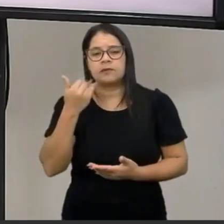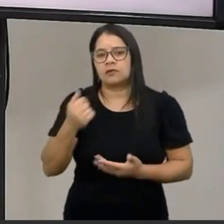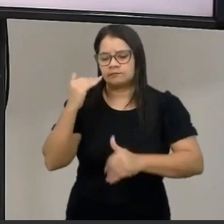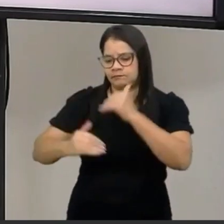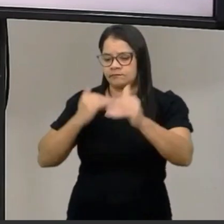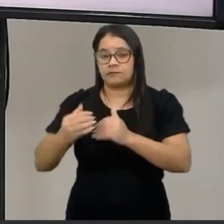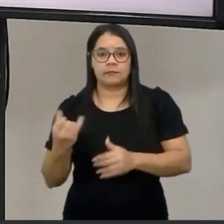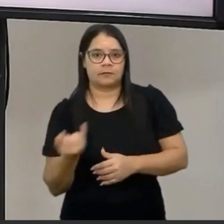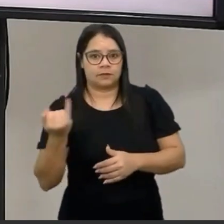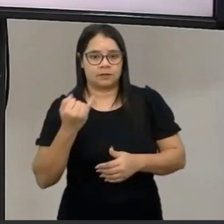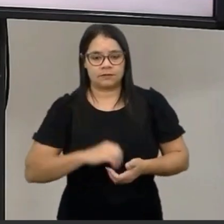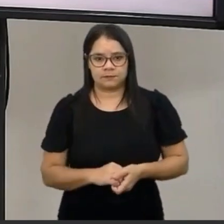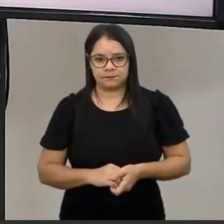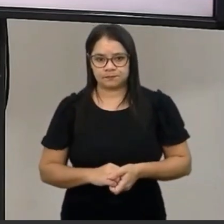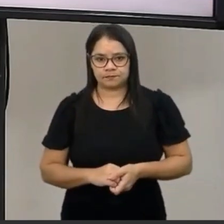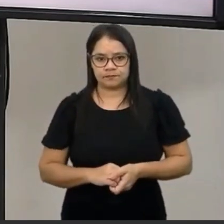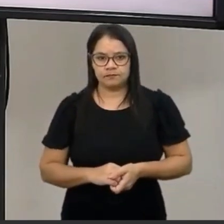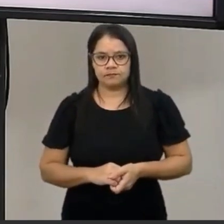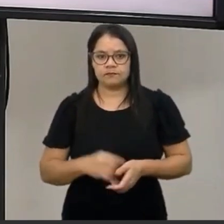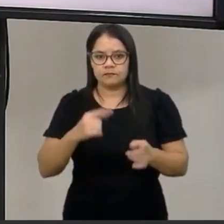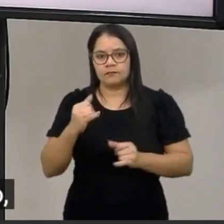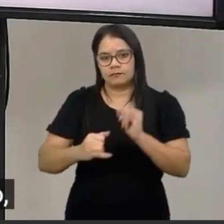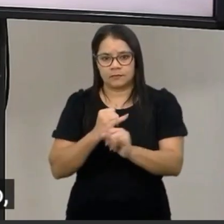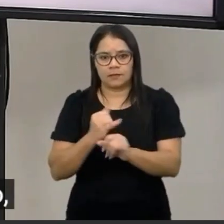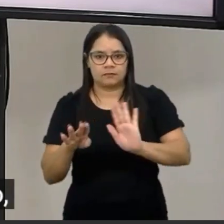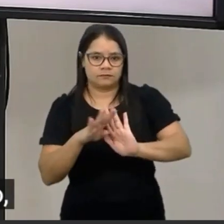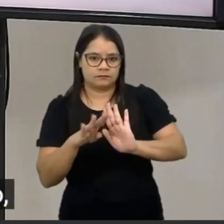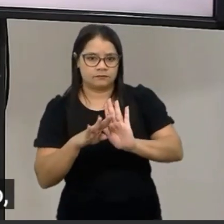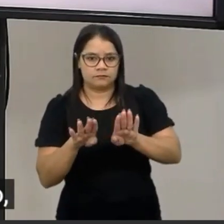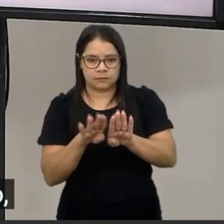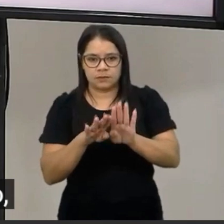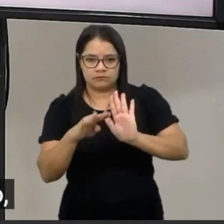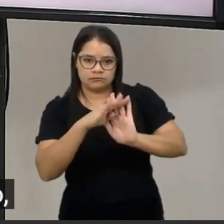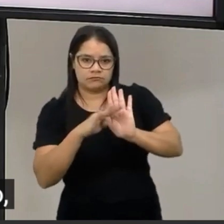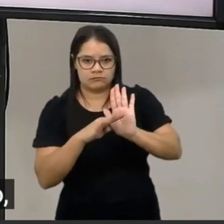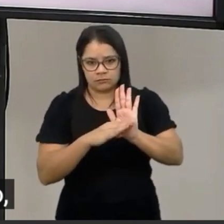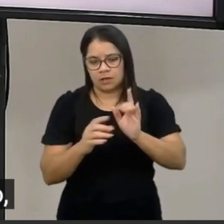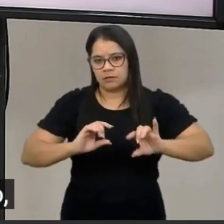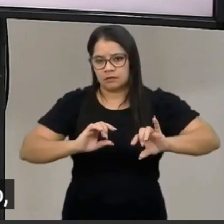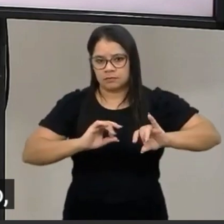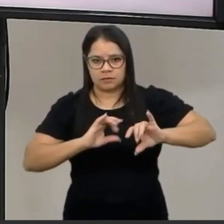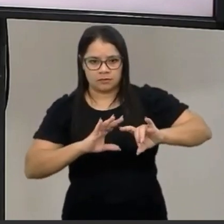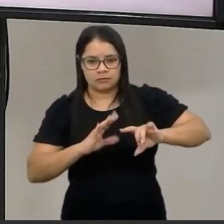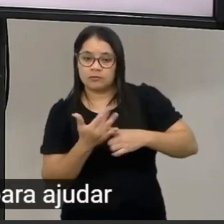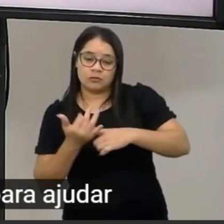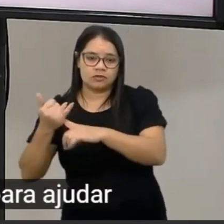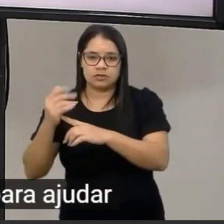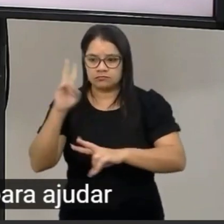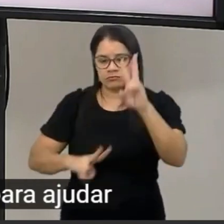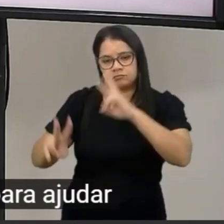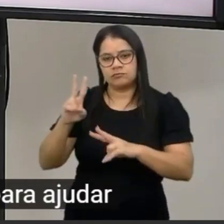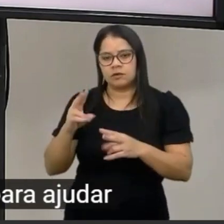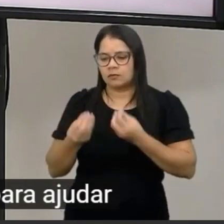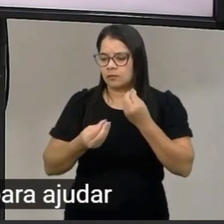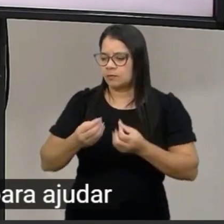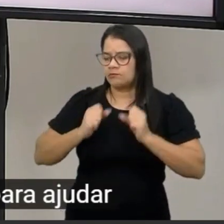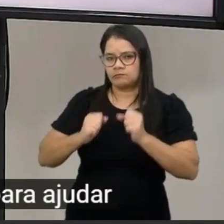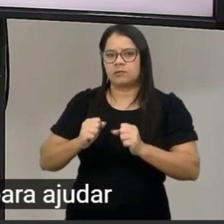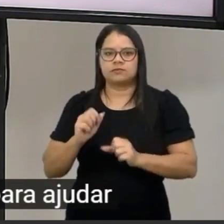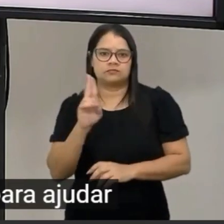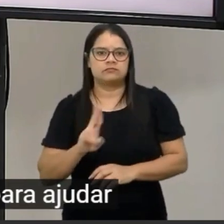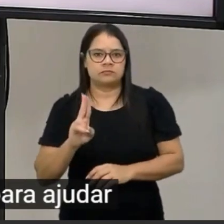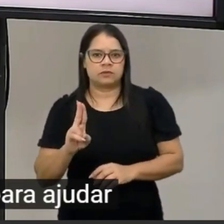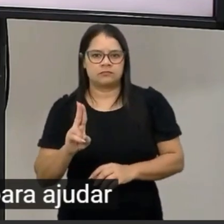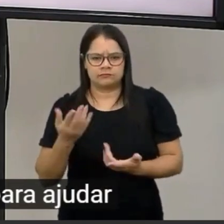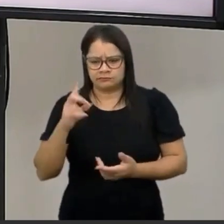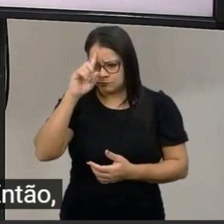dessa automação, certo? O material também traz a questão da tecnologia assistiva, tá? Então, como que eu posso usar a